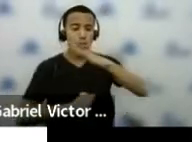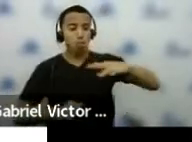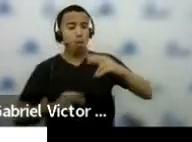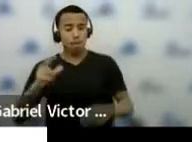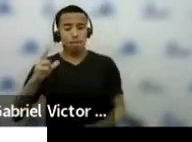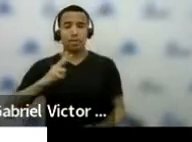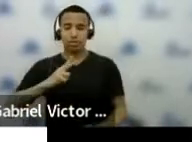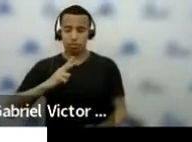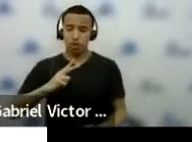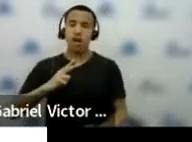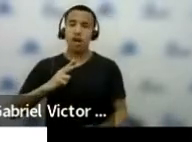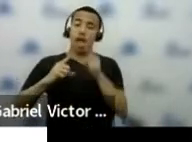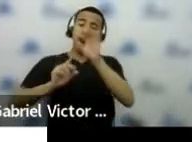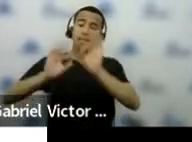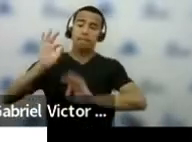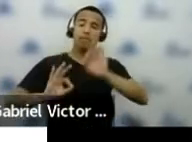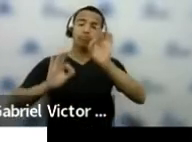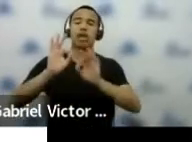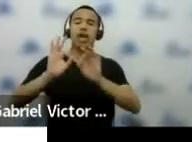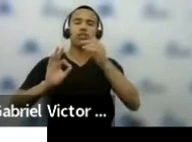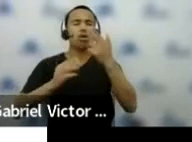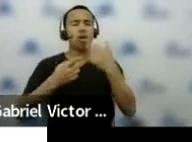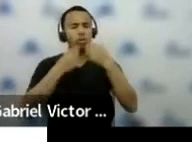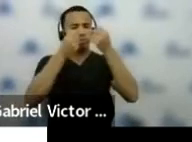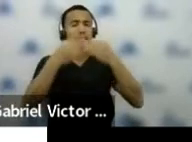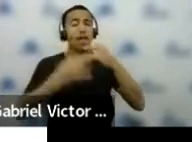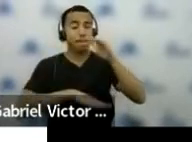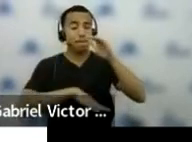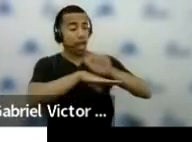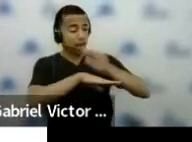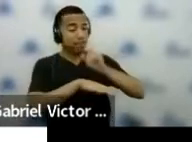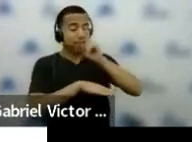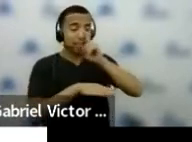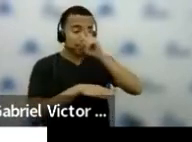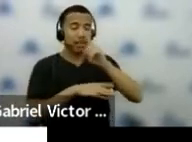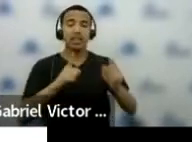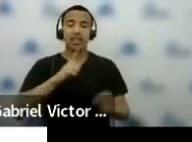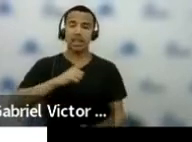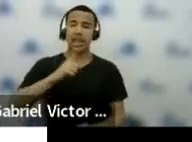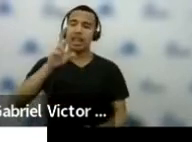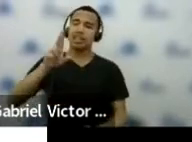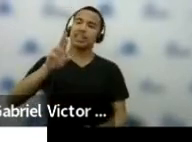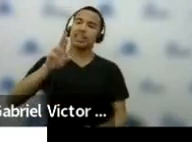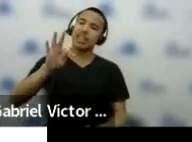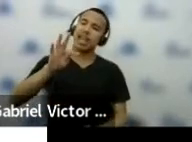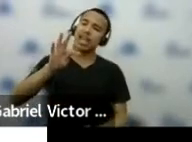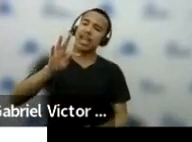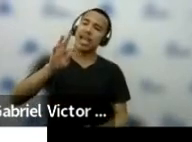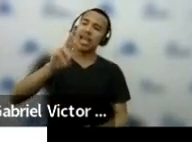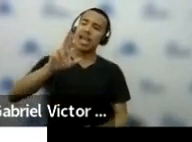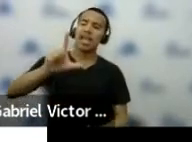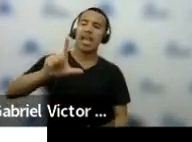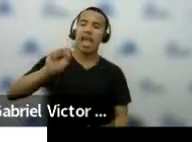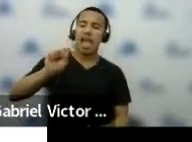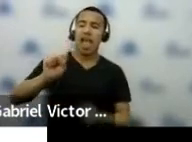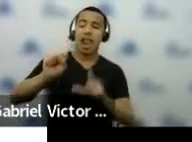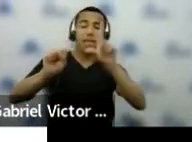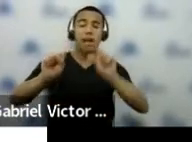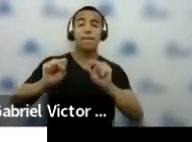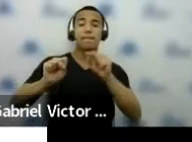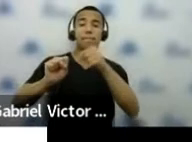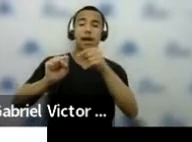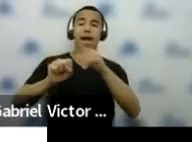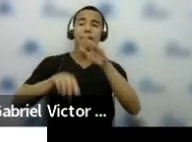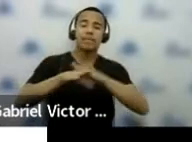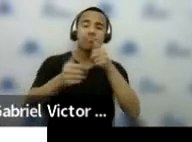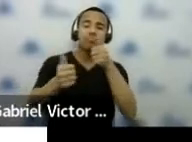seguida, e são projetos, como eu disse, de maior risco e que estão num TRL mais baixo, tem um nível de maturidade mais baixo, mais